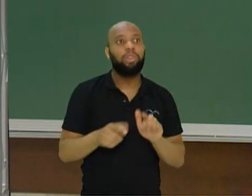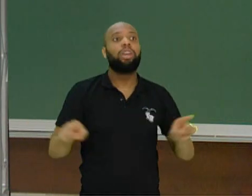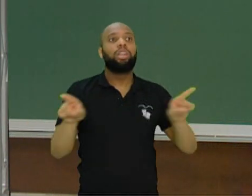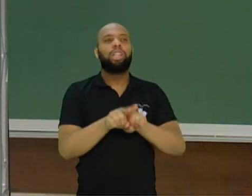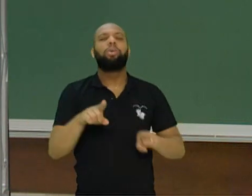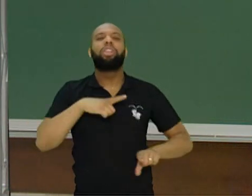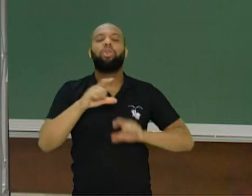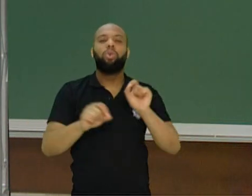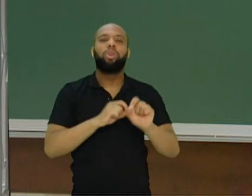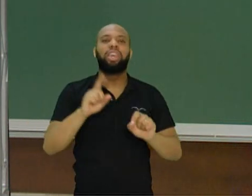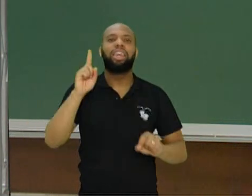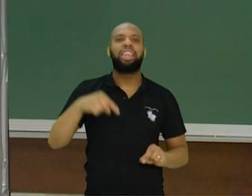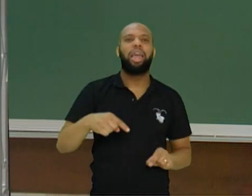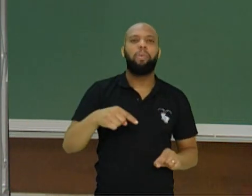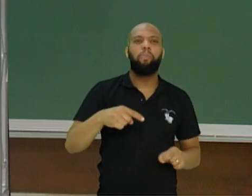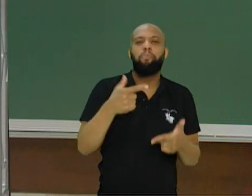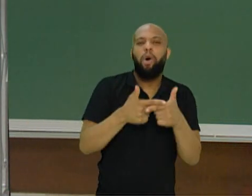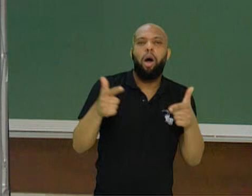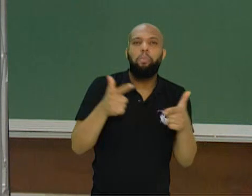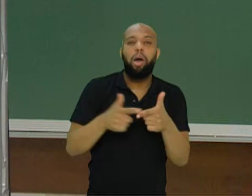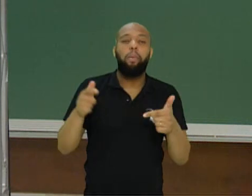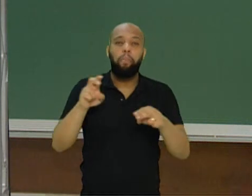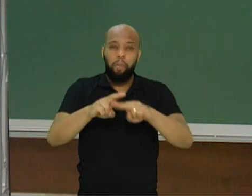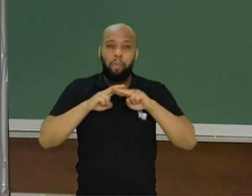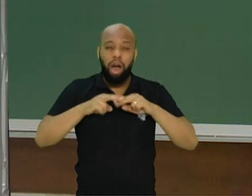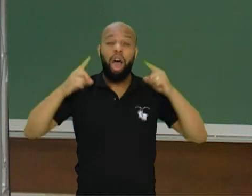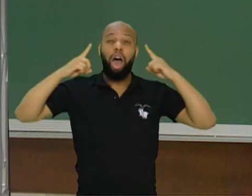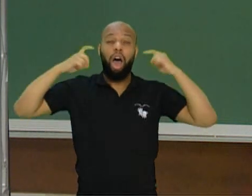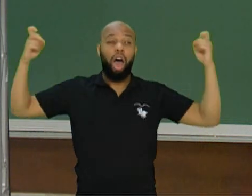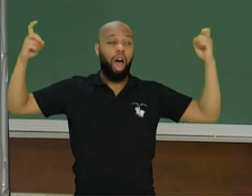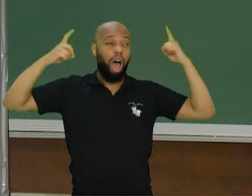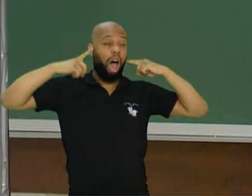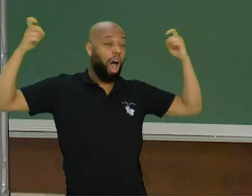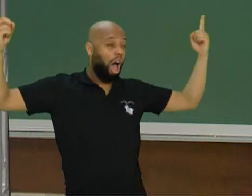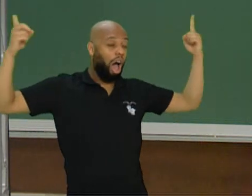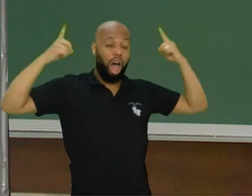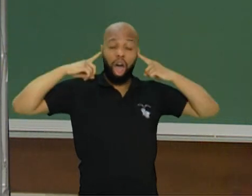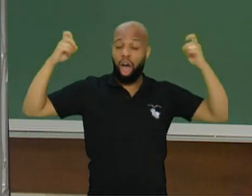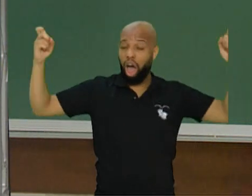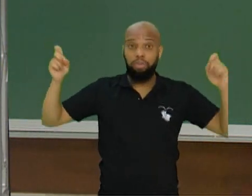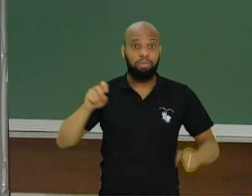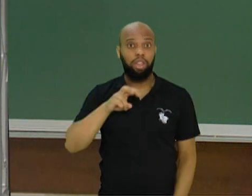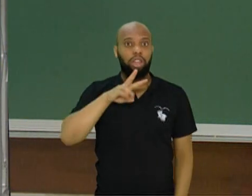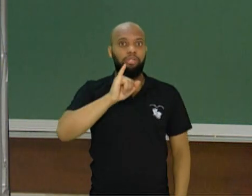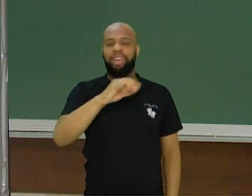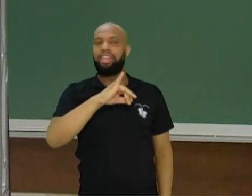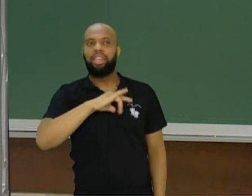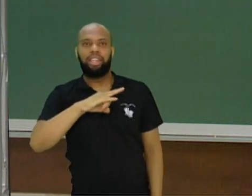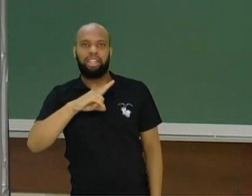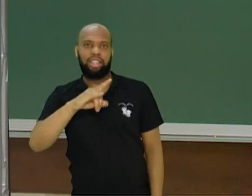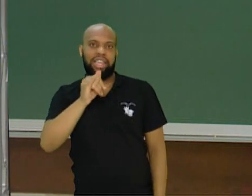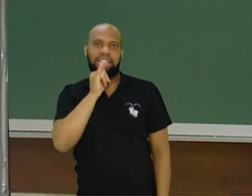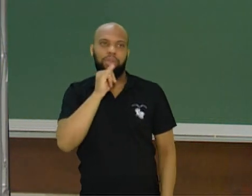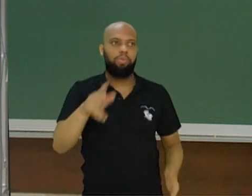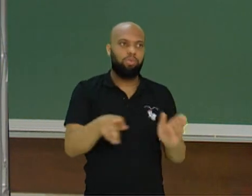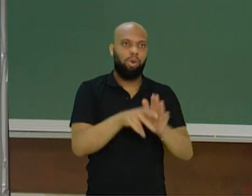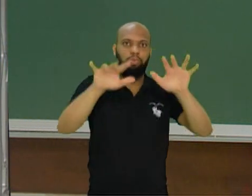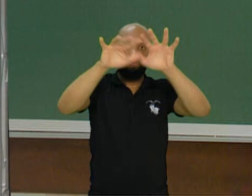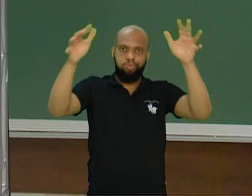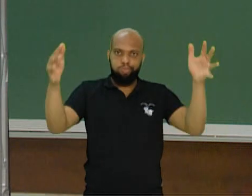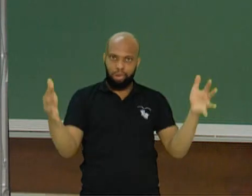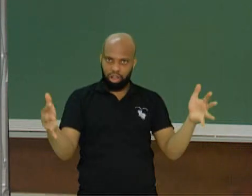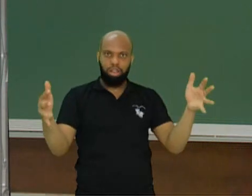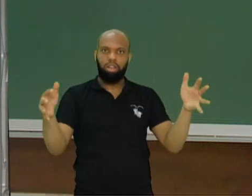poluição sonora, né? Essa poluição, ela não fica ali na atmosfera,